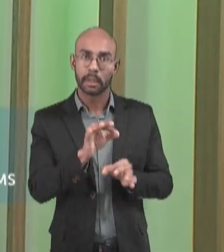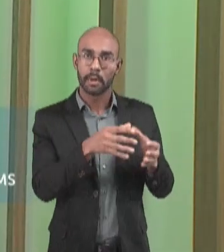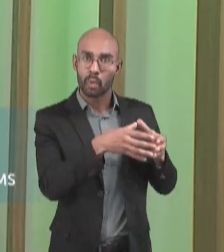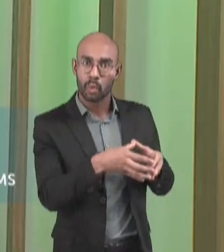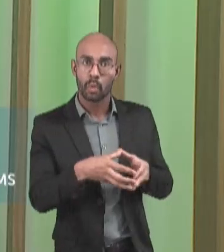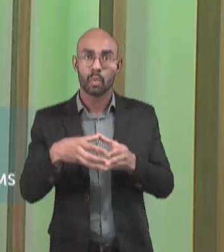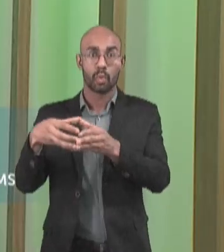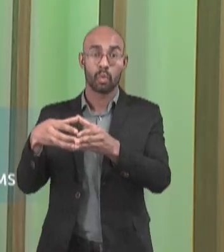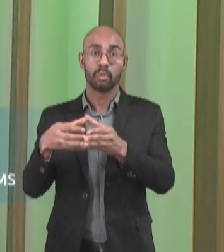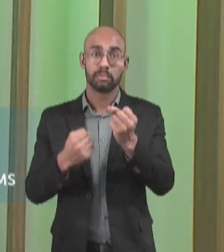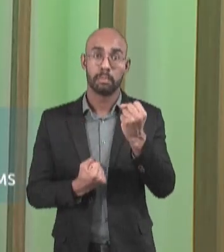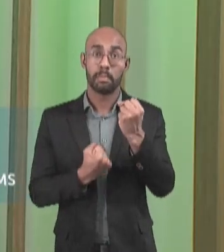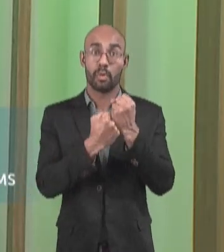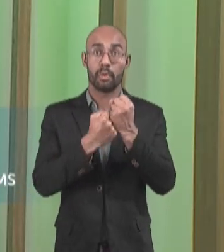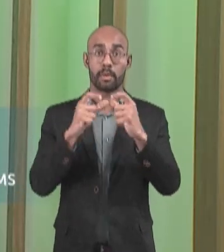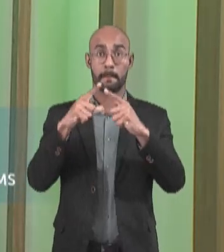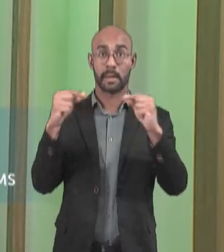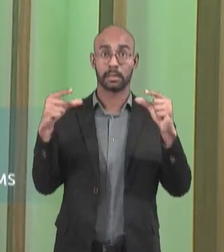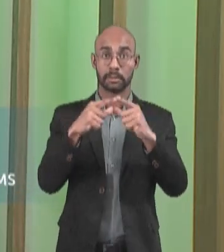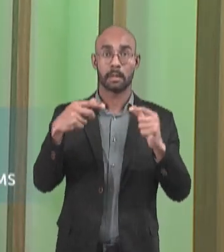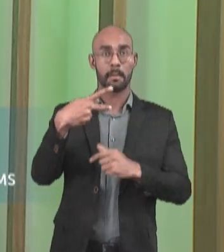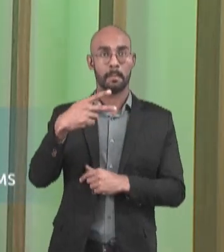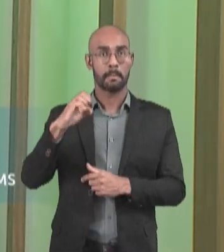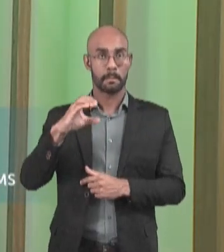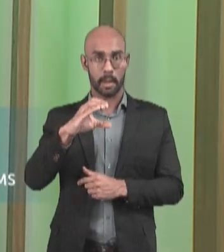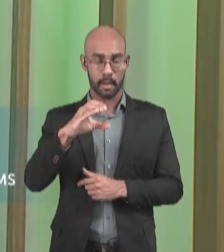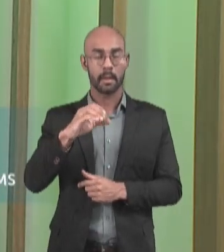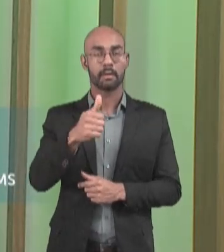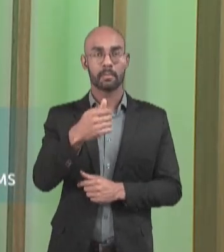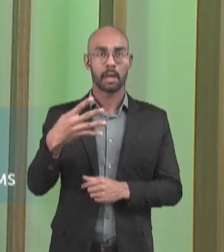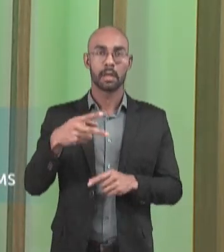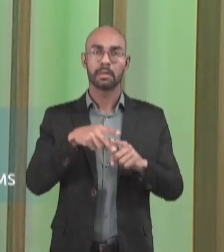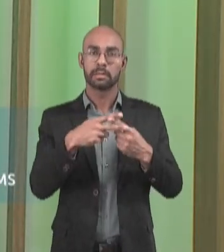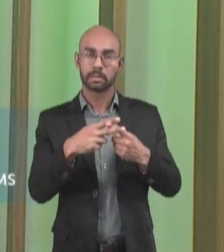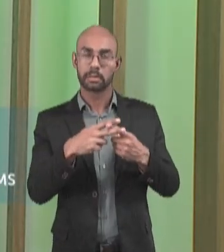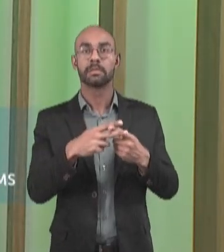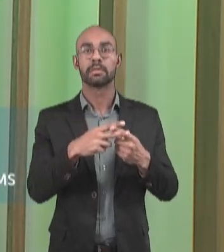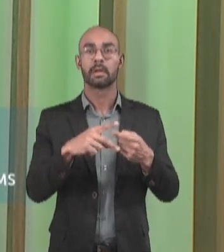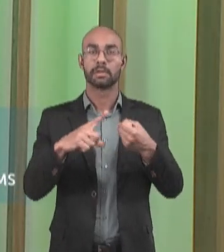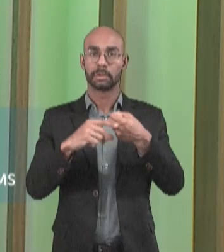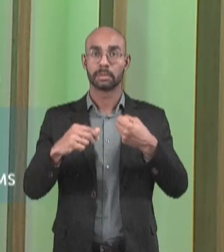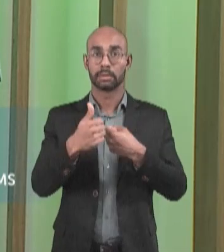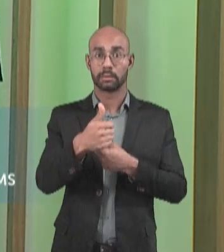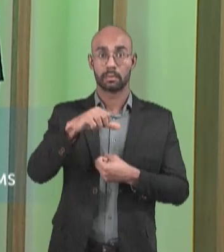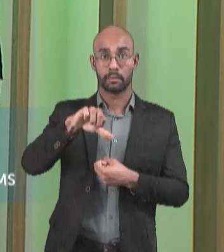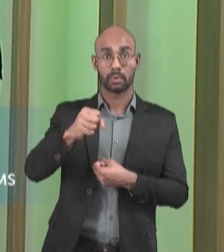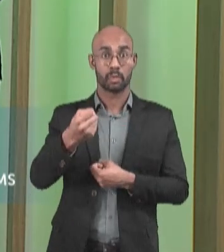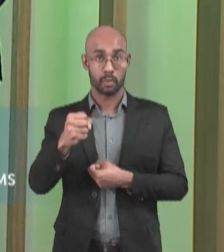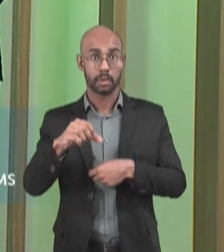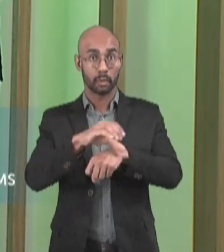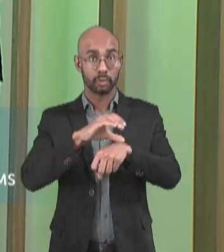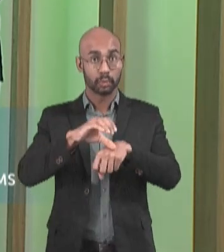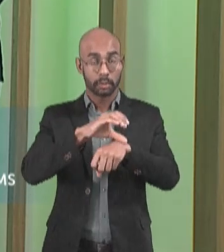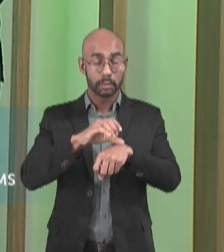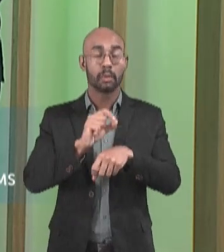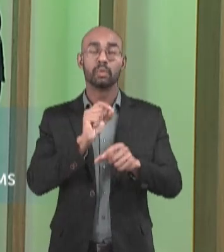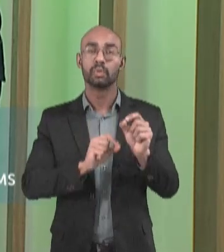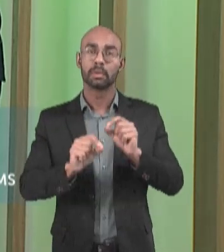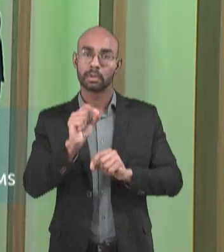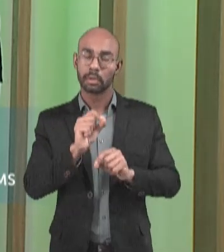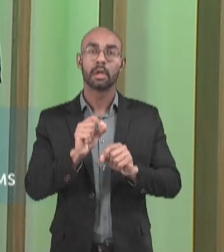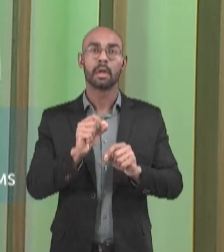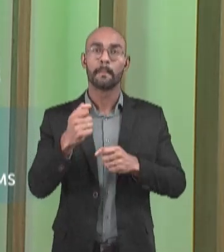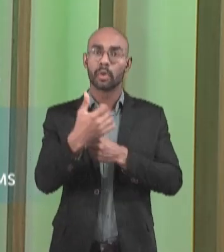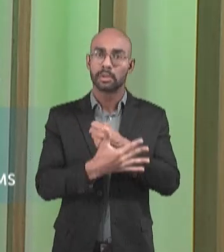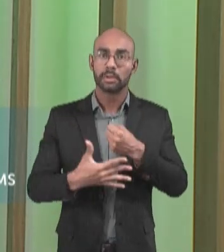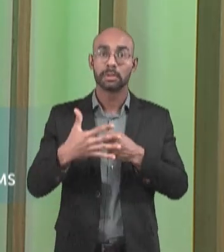para estarem juntos em Brasília por conta da PEC, que altera o artigo 198 da Constituição para estabelecer o